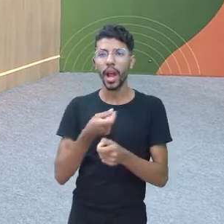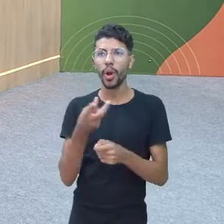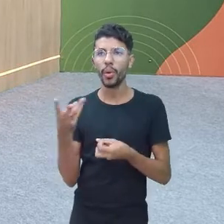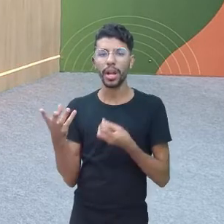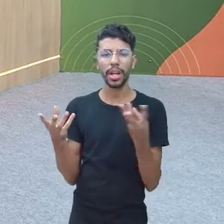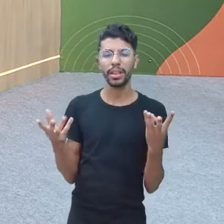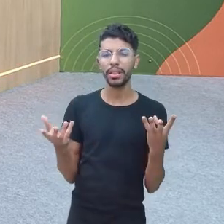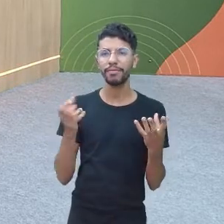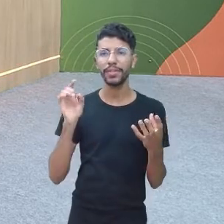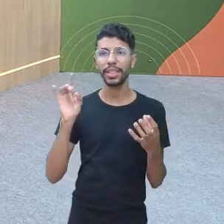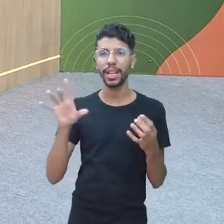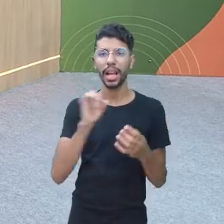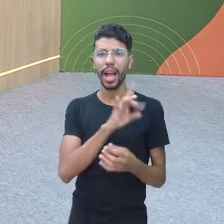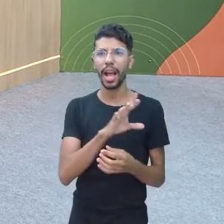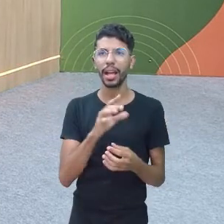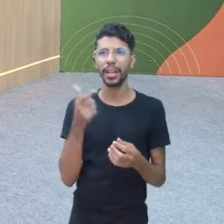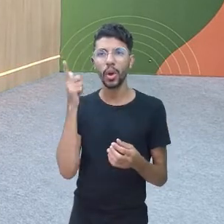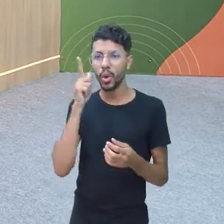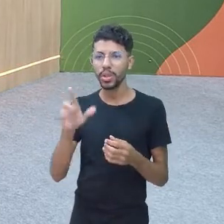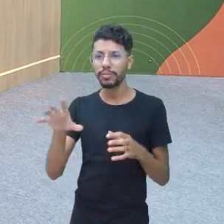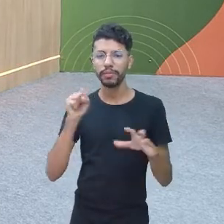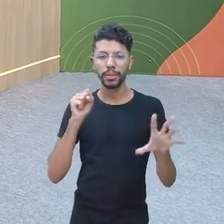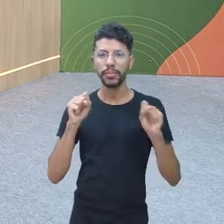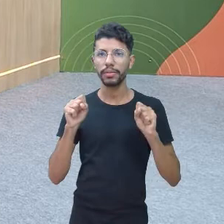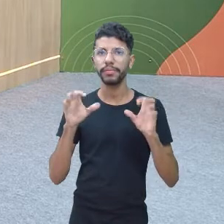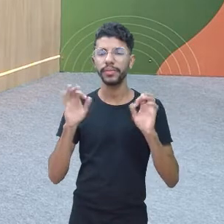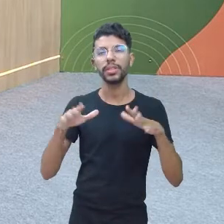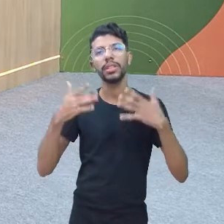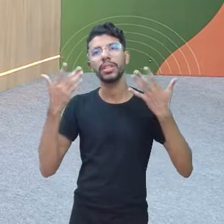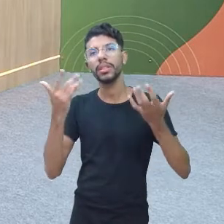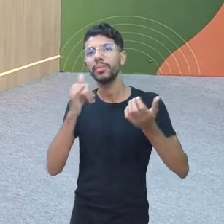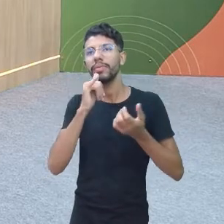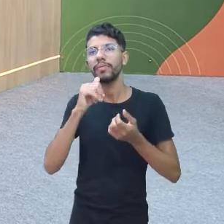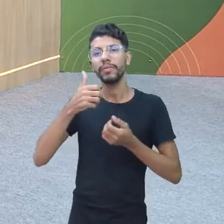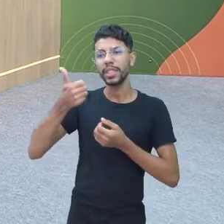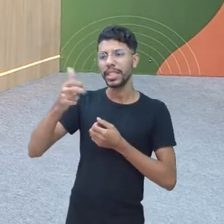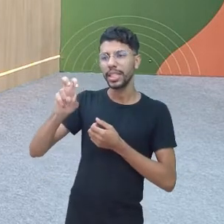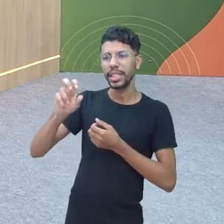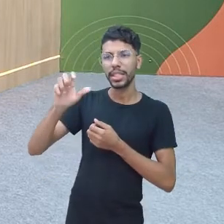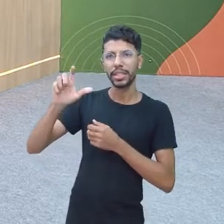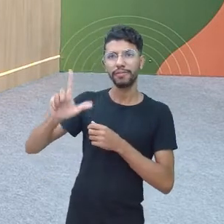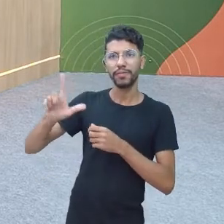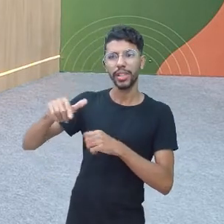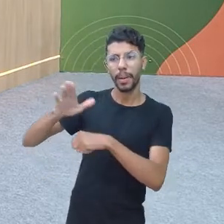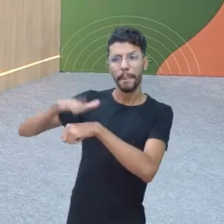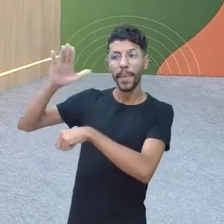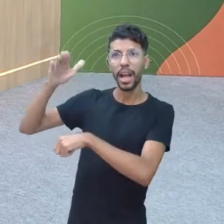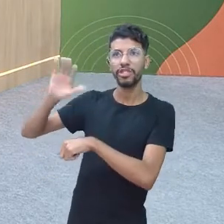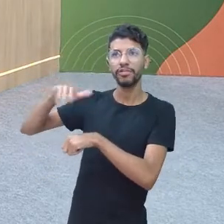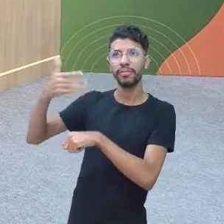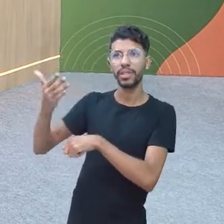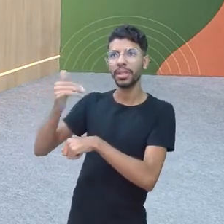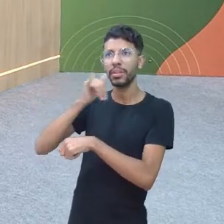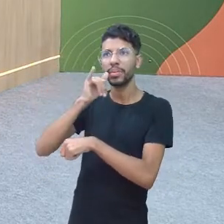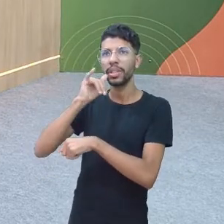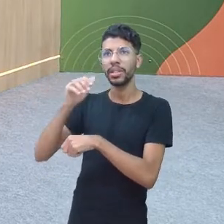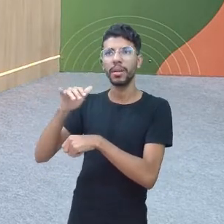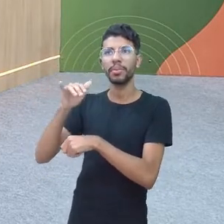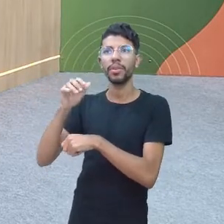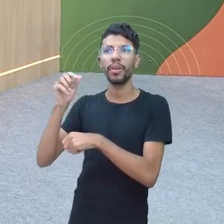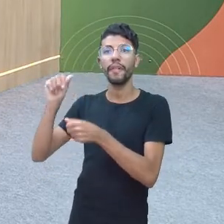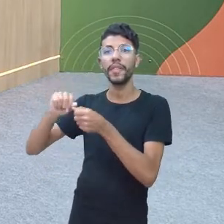conseguiu arrecadar, né? Daí a gente percebeu que se tinha 15 litros a mais, eu ia tirar esse a mais, eu